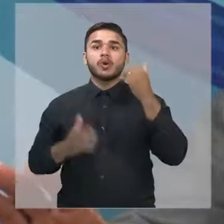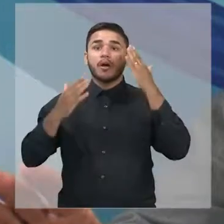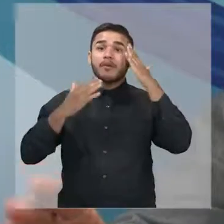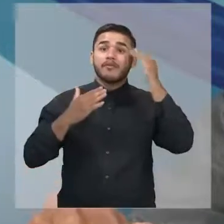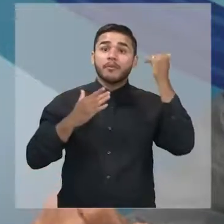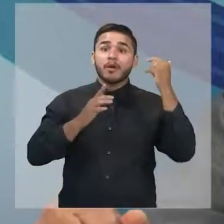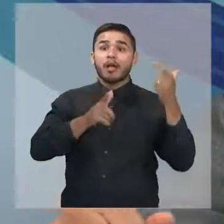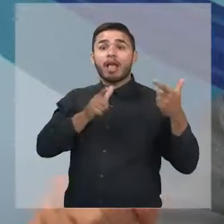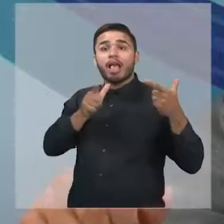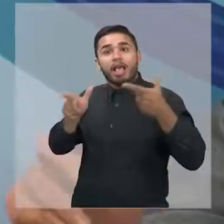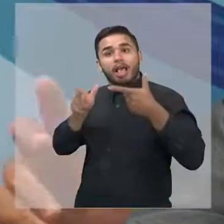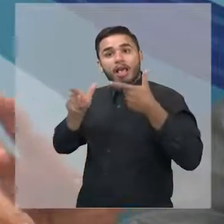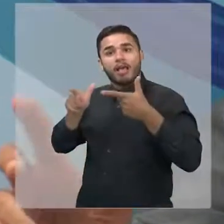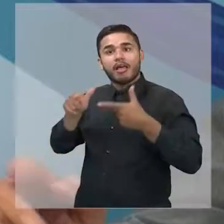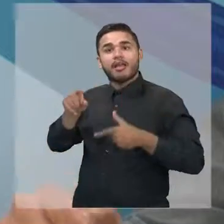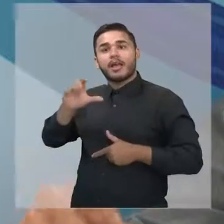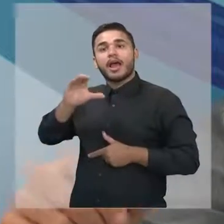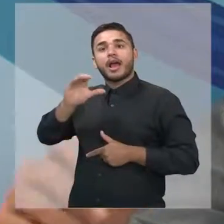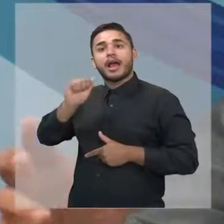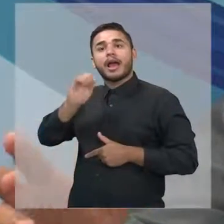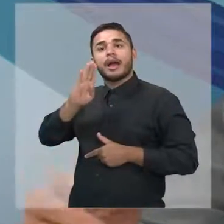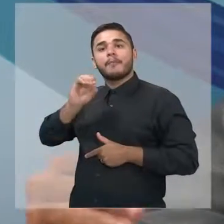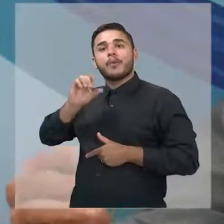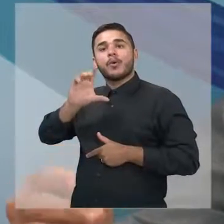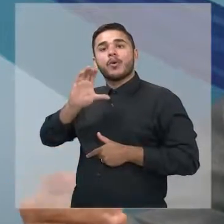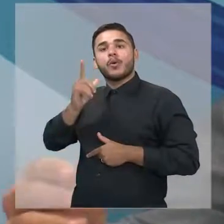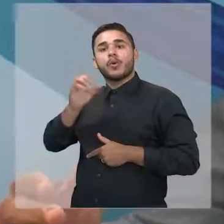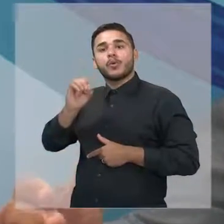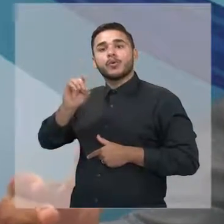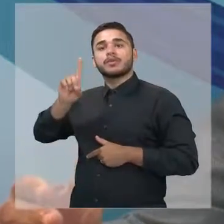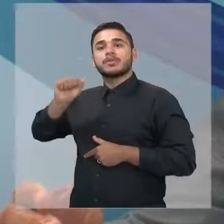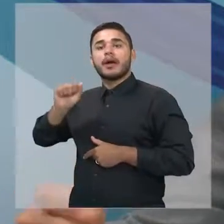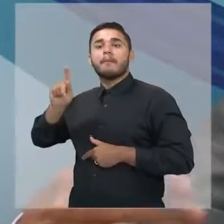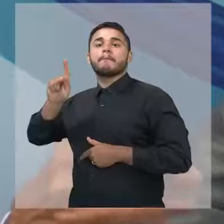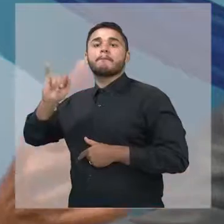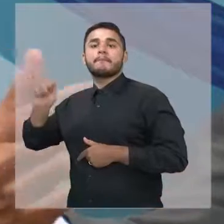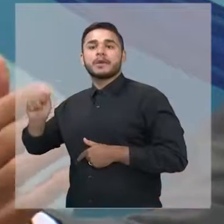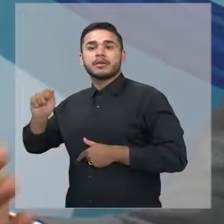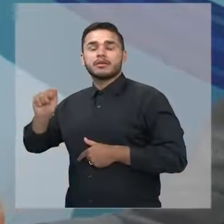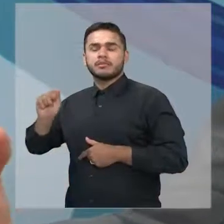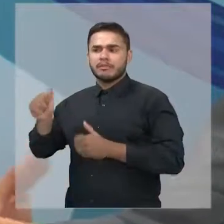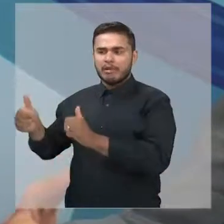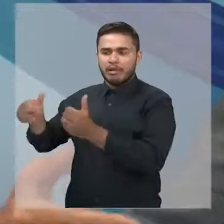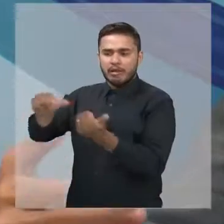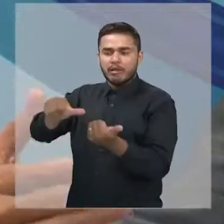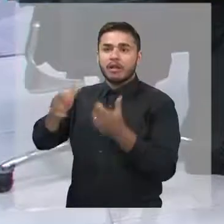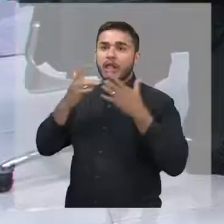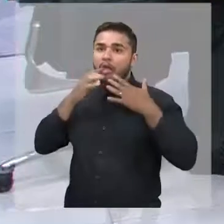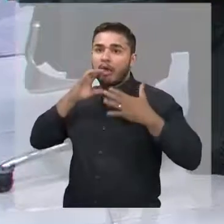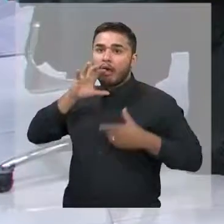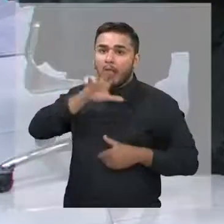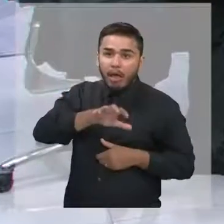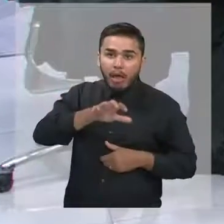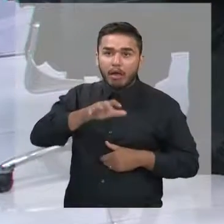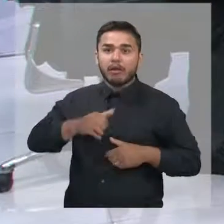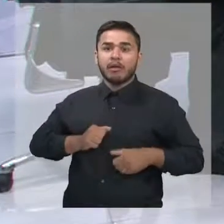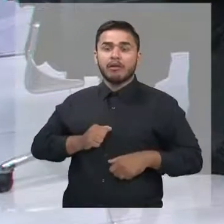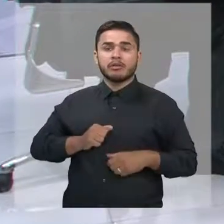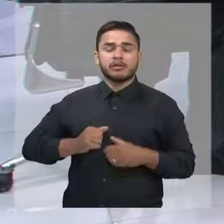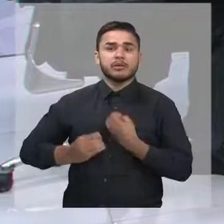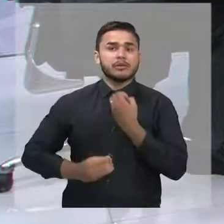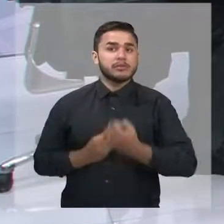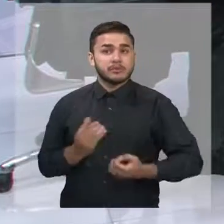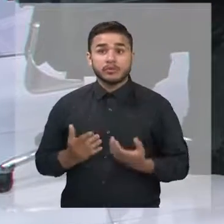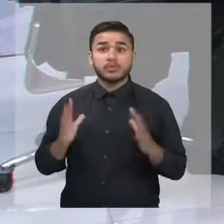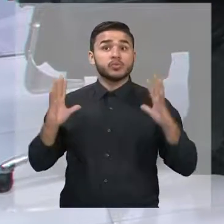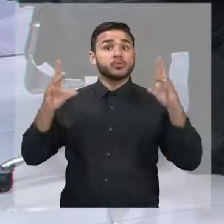célebre. Boa comparação. Talvez daqui a 200 anos alguém esteja estudando do ponto de vista